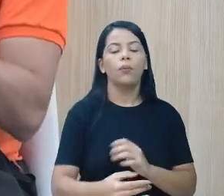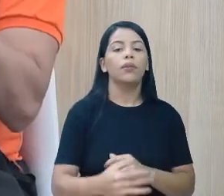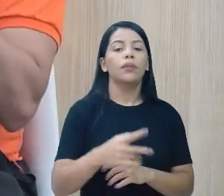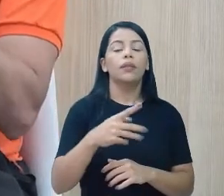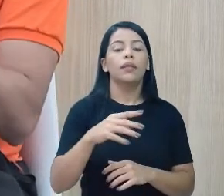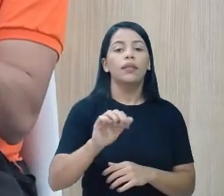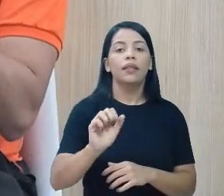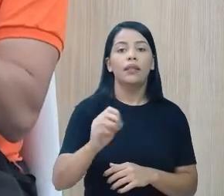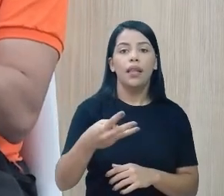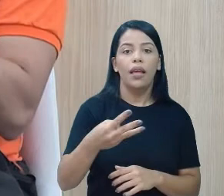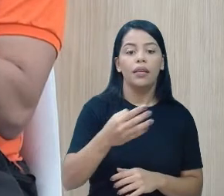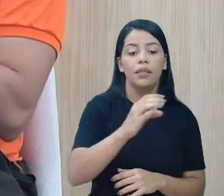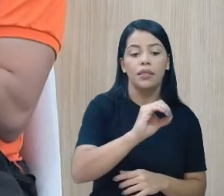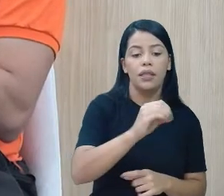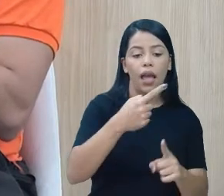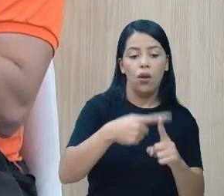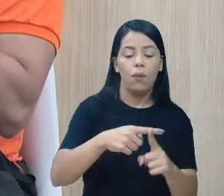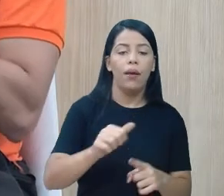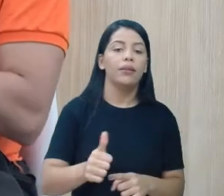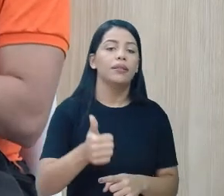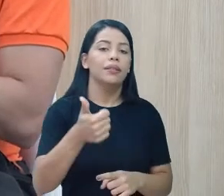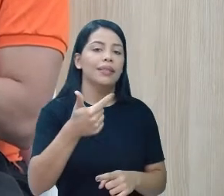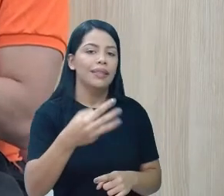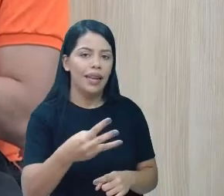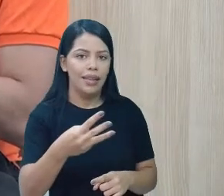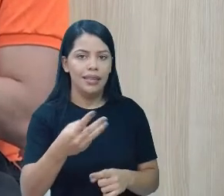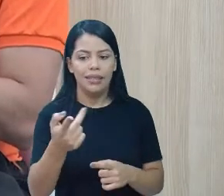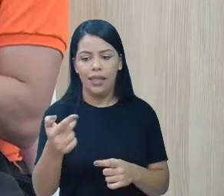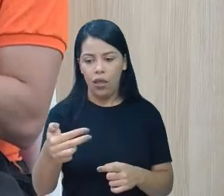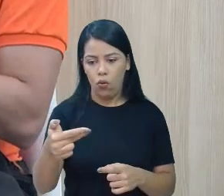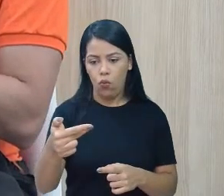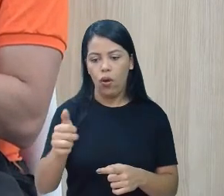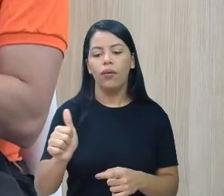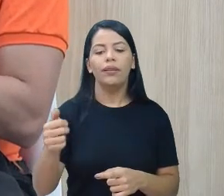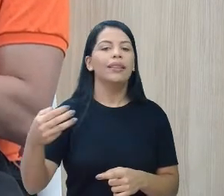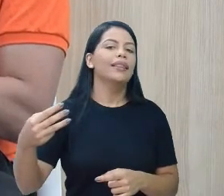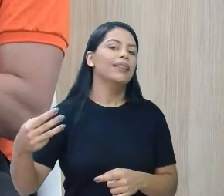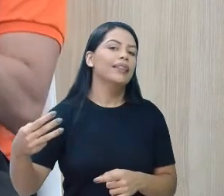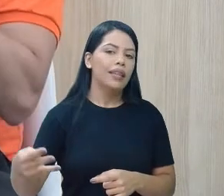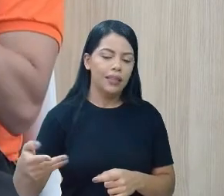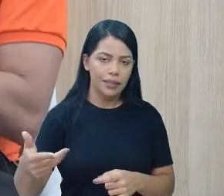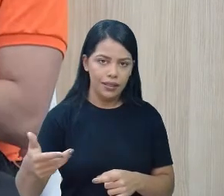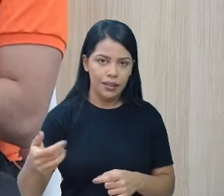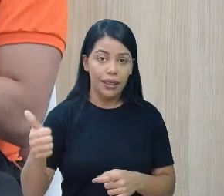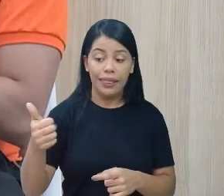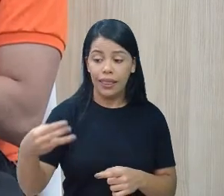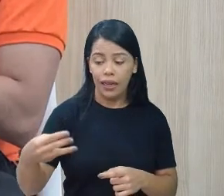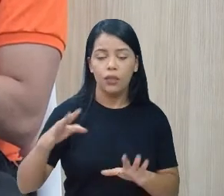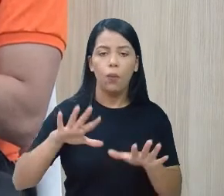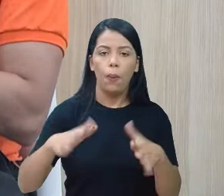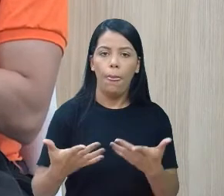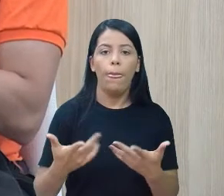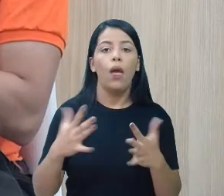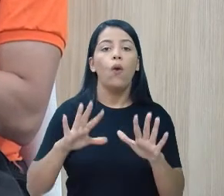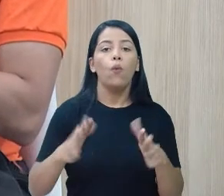coloca aí 0 mais 13 e dá igual. Vai dar 13, né? Aí quando você apertar o igual de novo, vai dar 26.